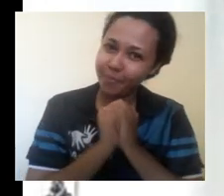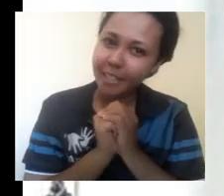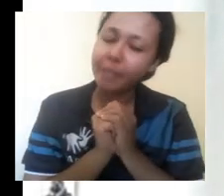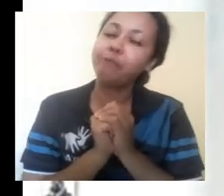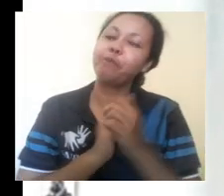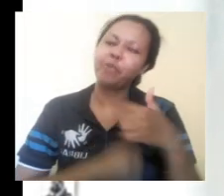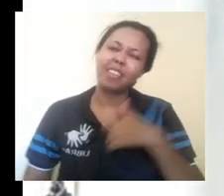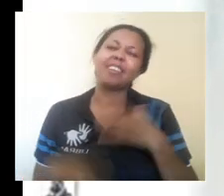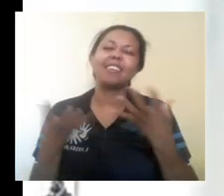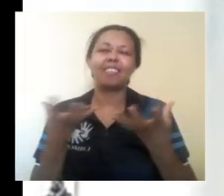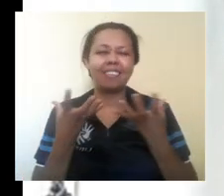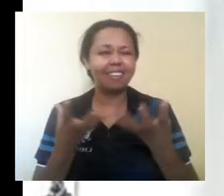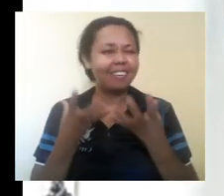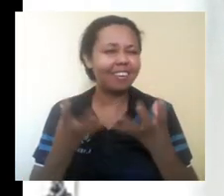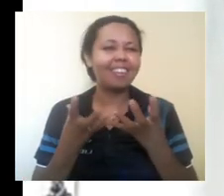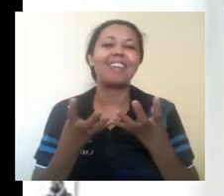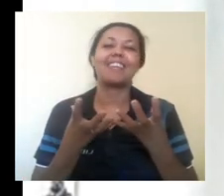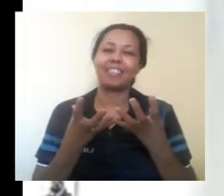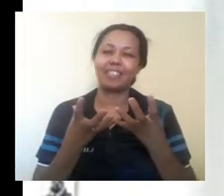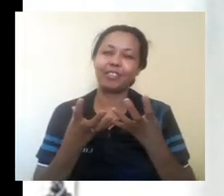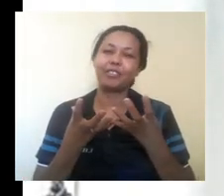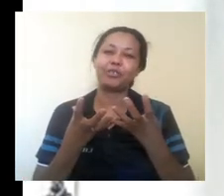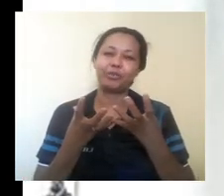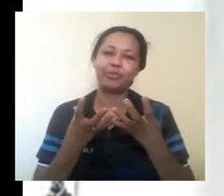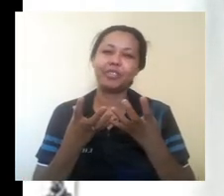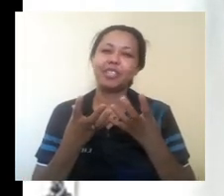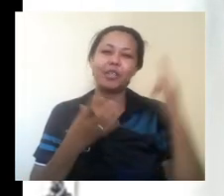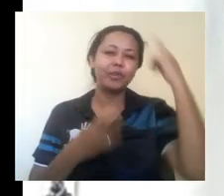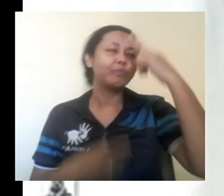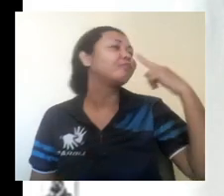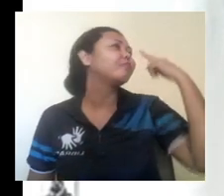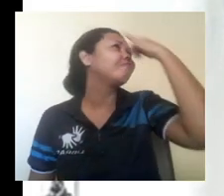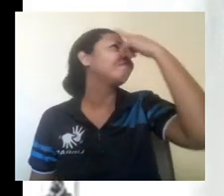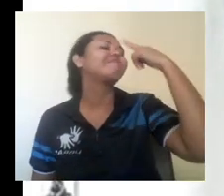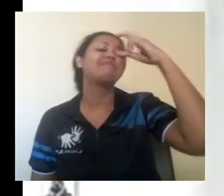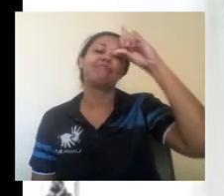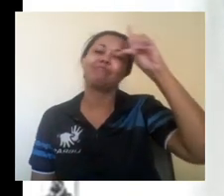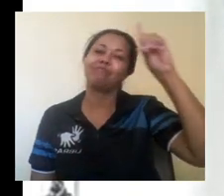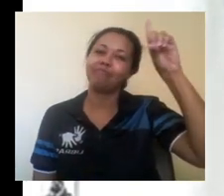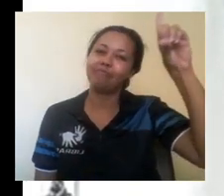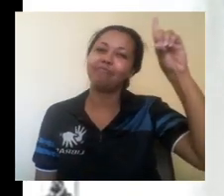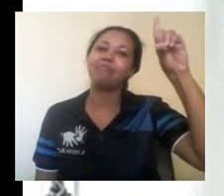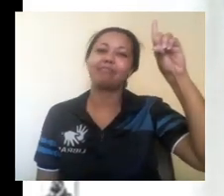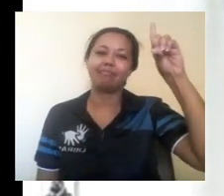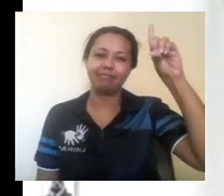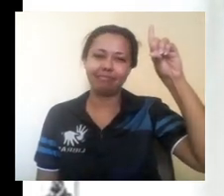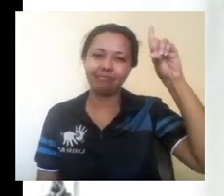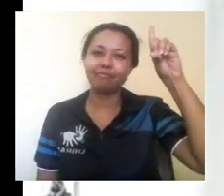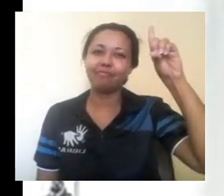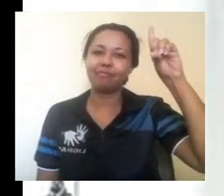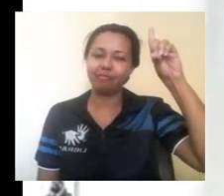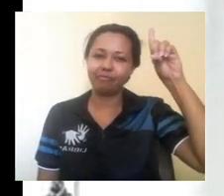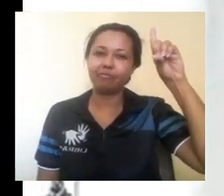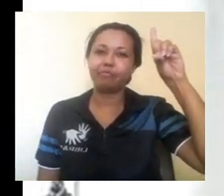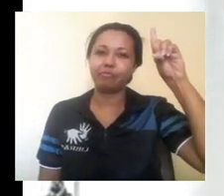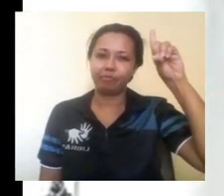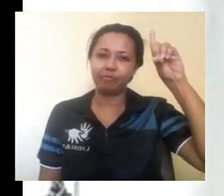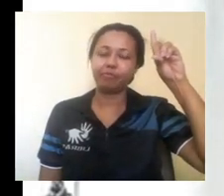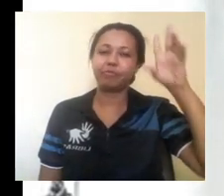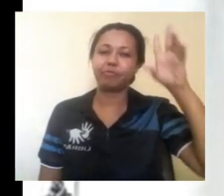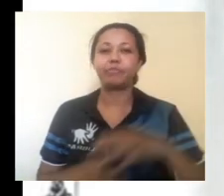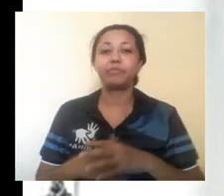sempre isso para o Senhor, que eu seja capaz de dizer sim, porque o Senhor jamais vai nos colocar